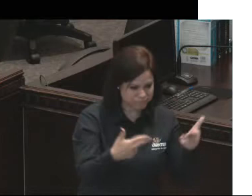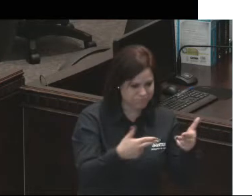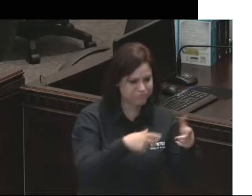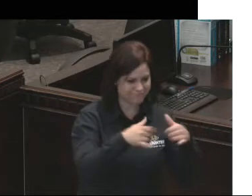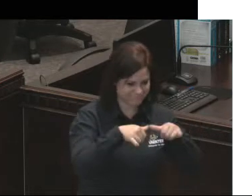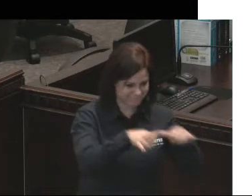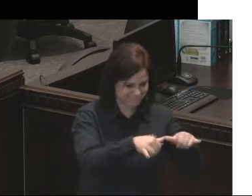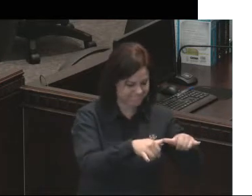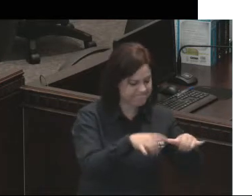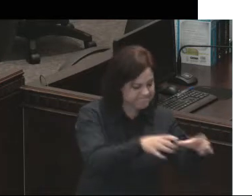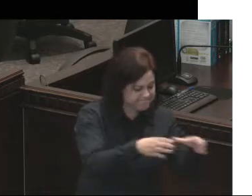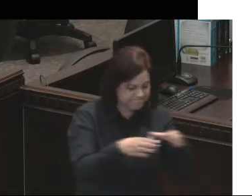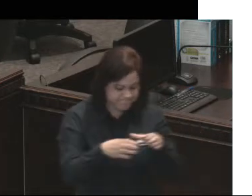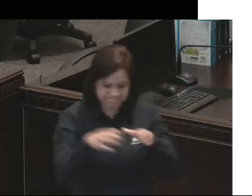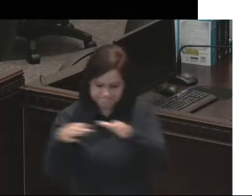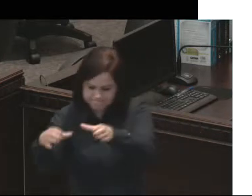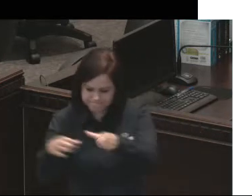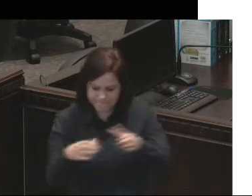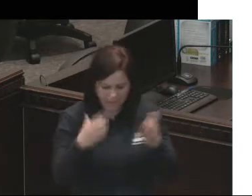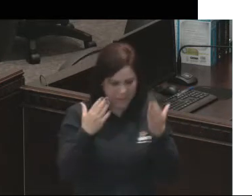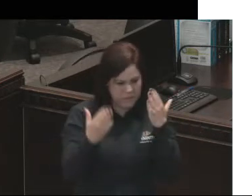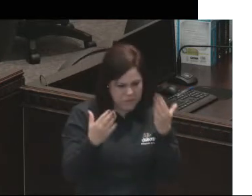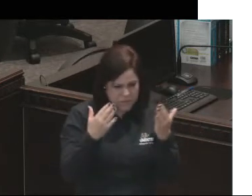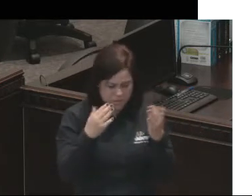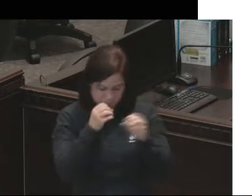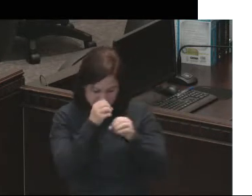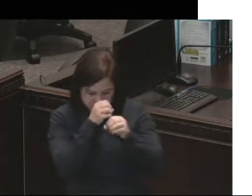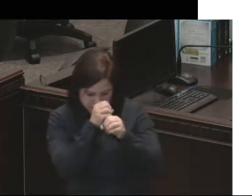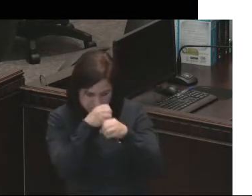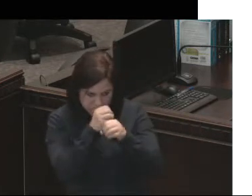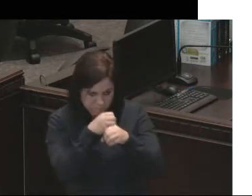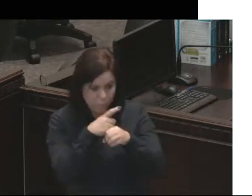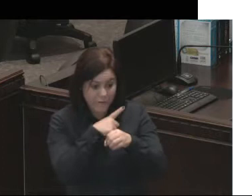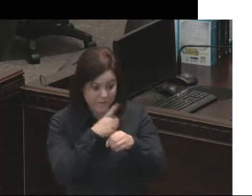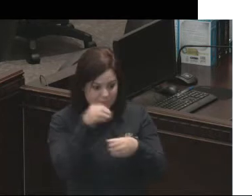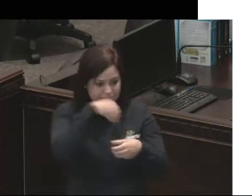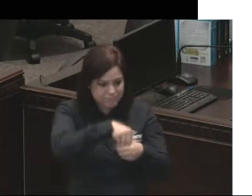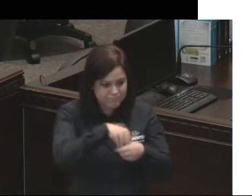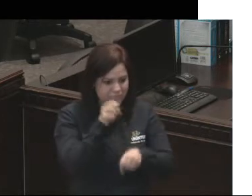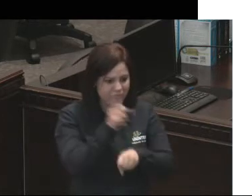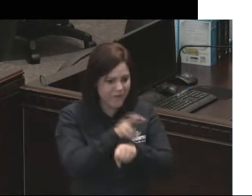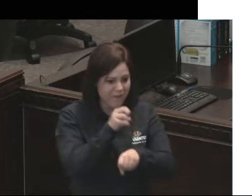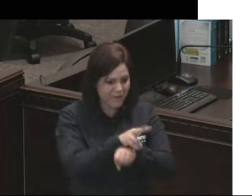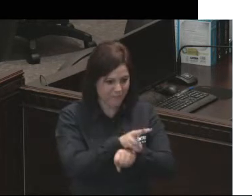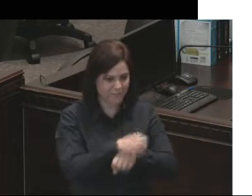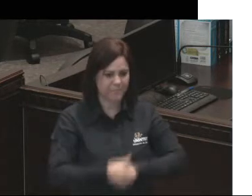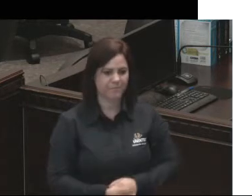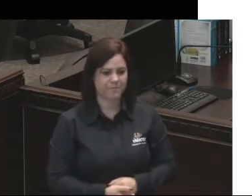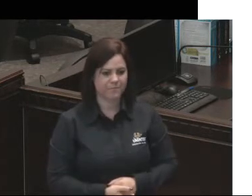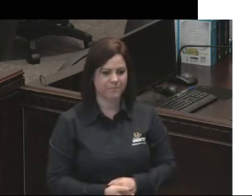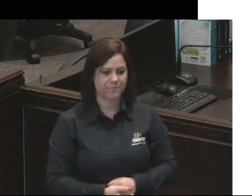fizeram análise para ver o quanto de resíduos teria nesses alimentos. Então, tem